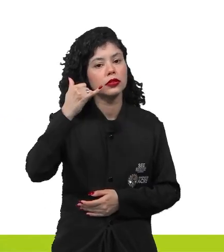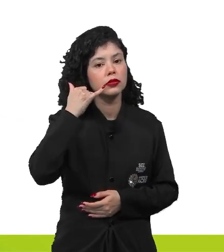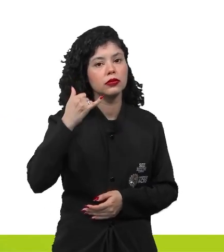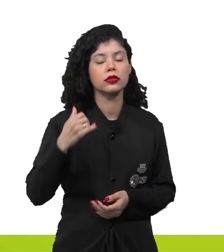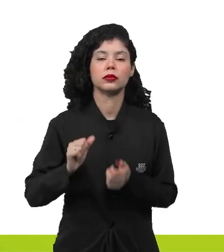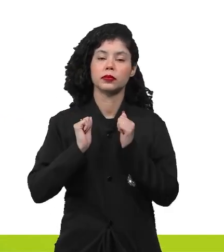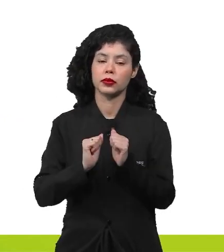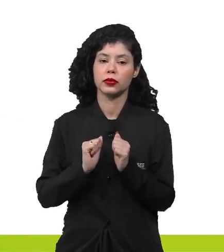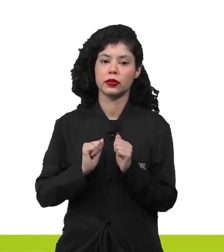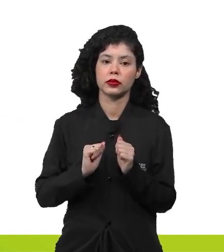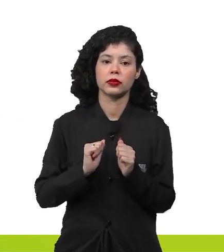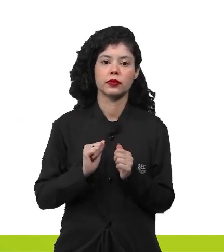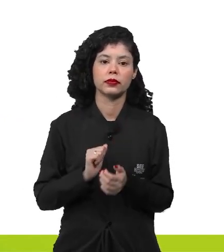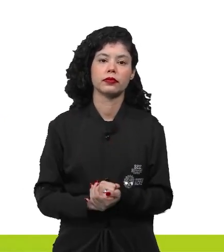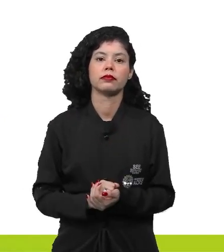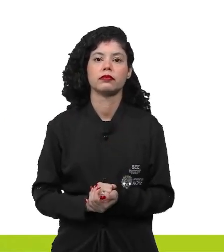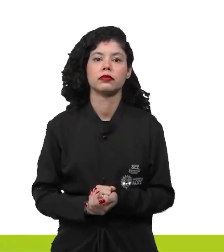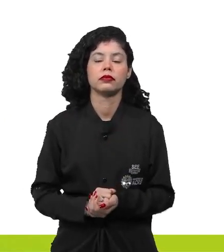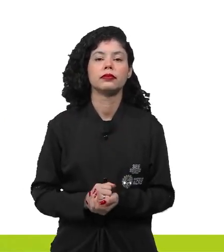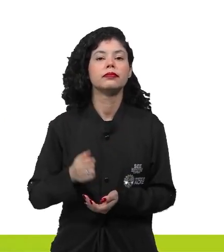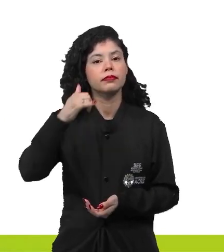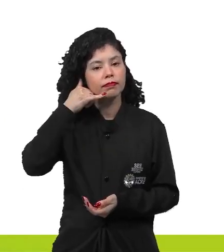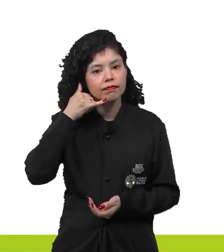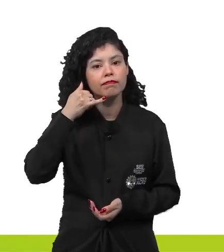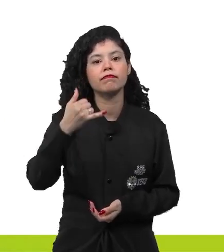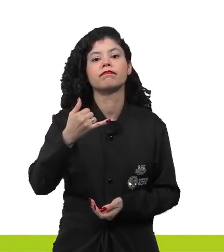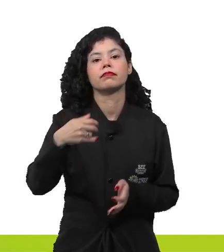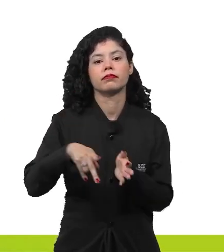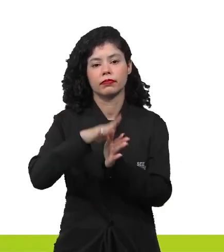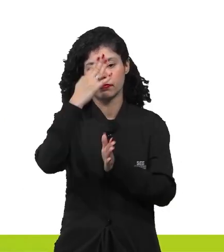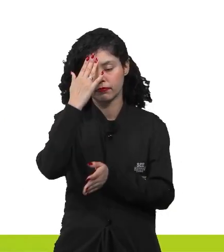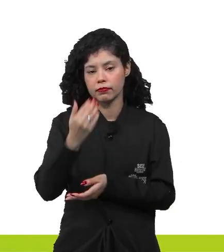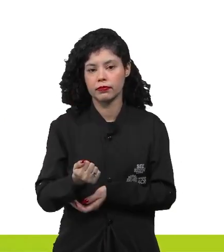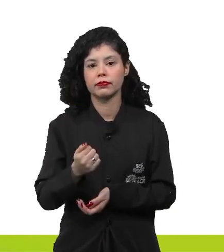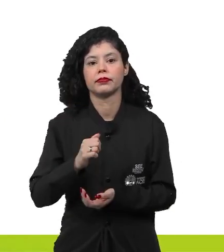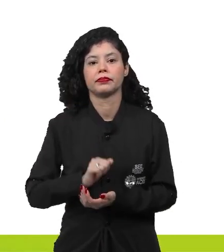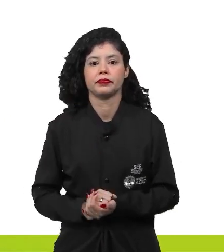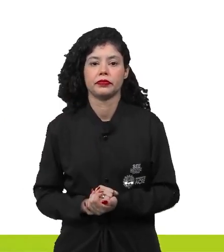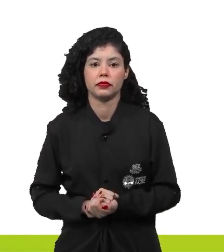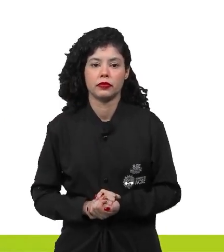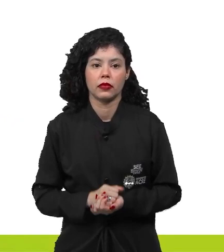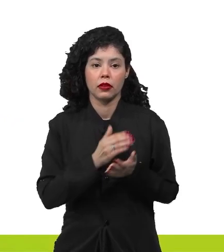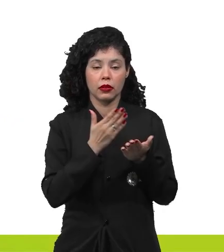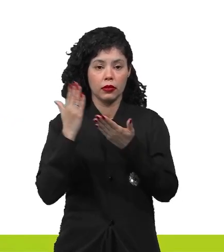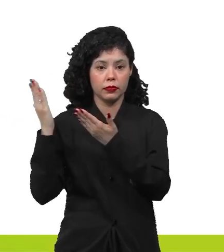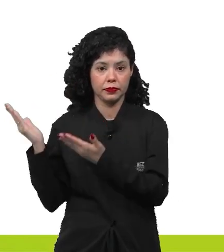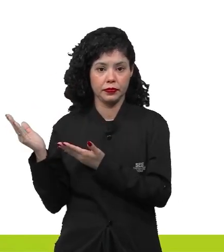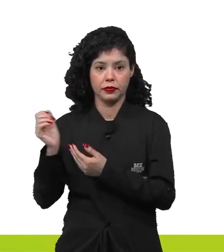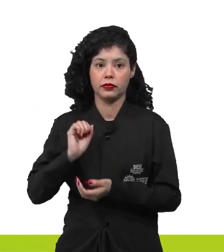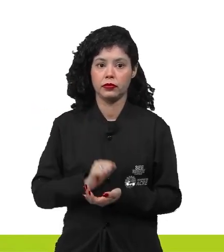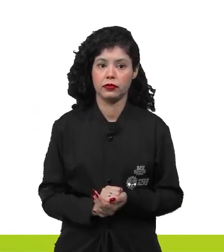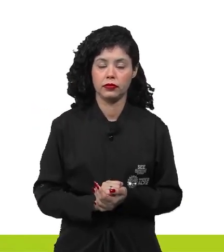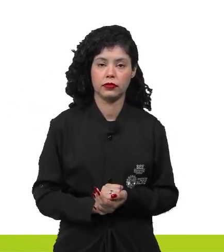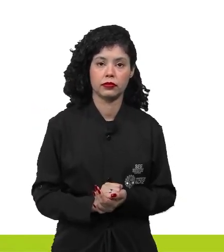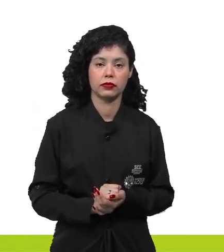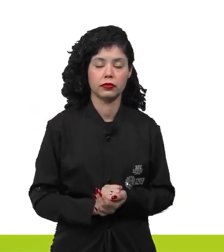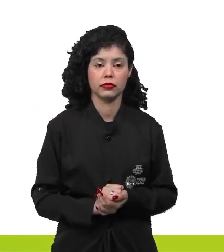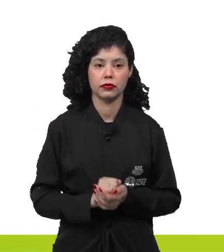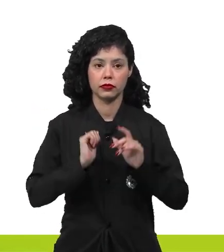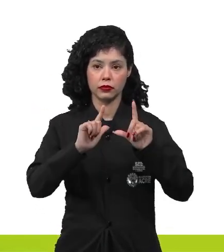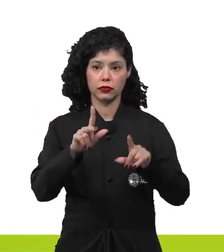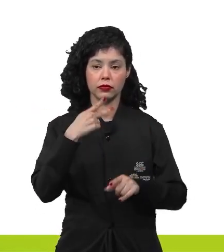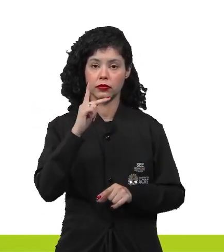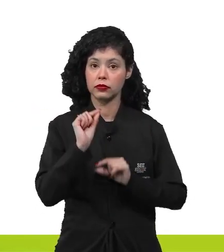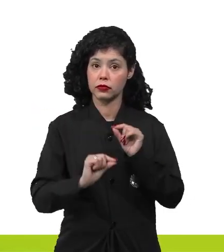que as pessoas possam entrar em contato, saber mais sobre essa campanha. Ao lado nós temos um pôster que